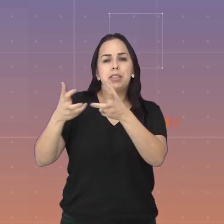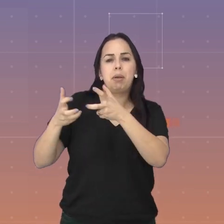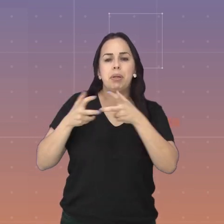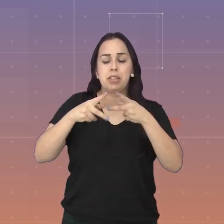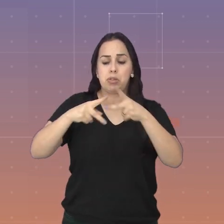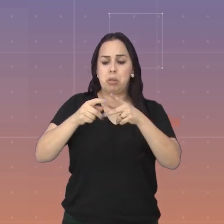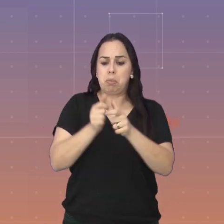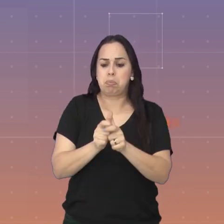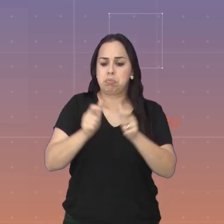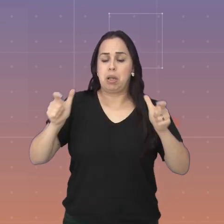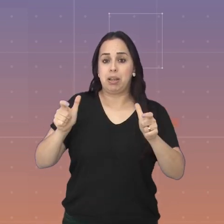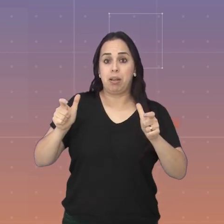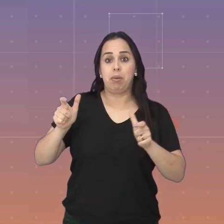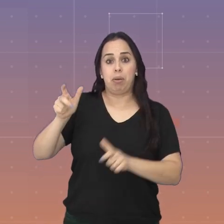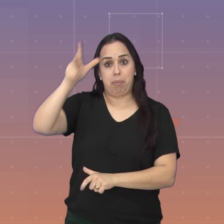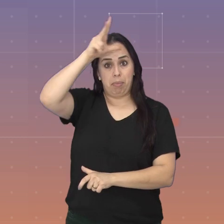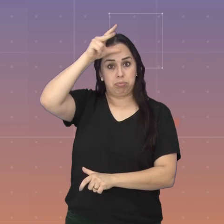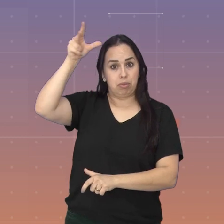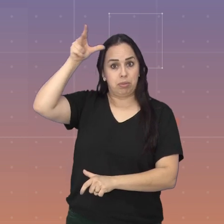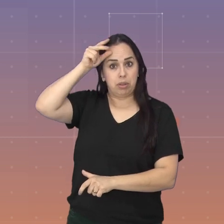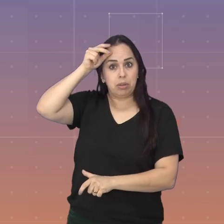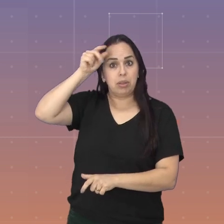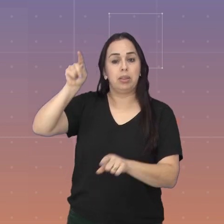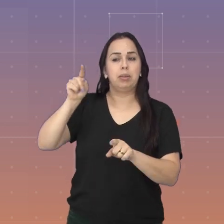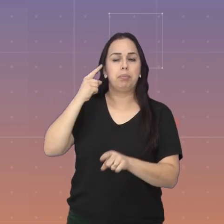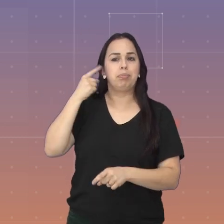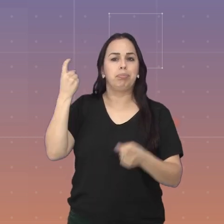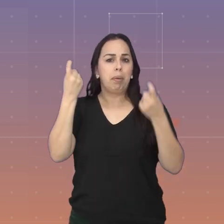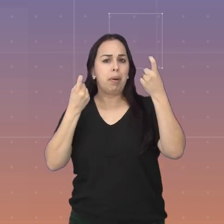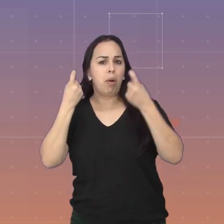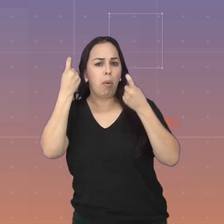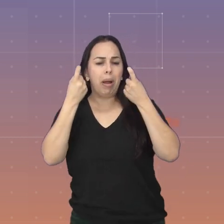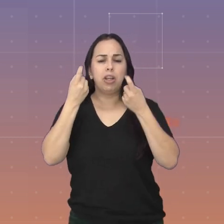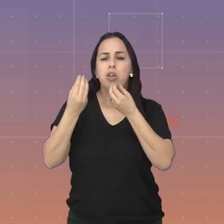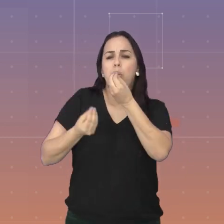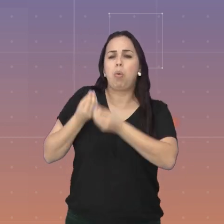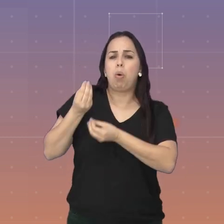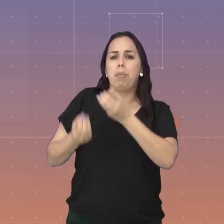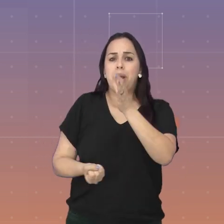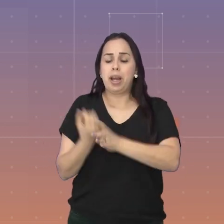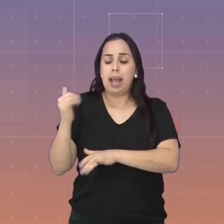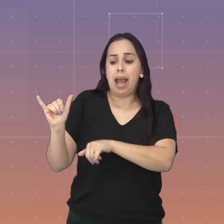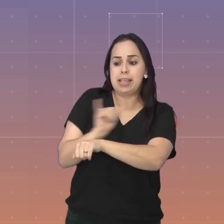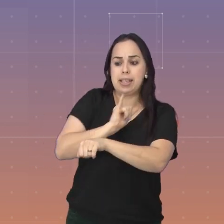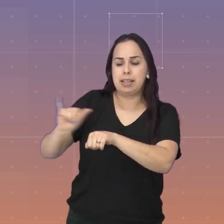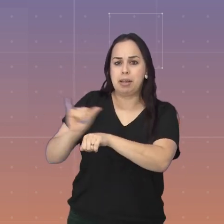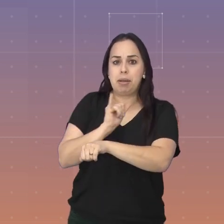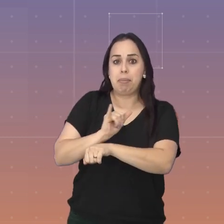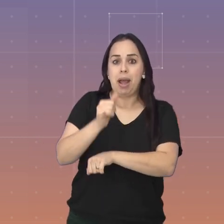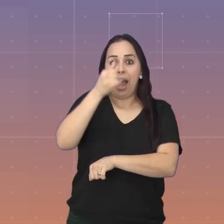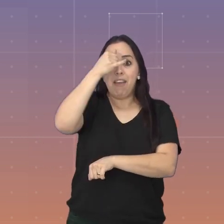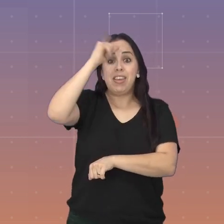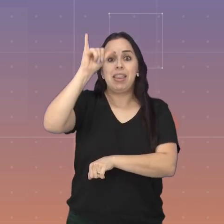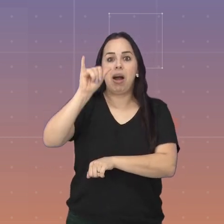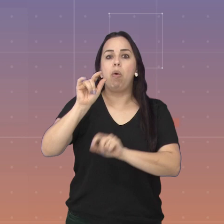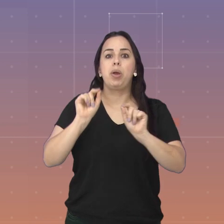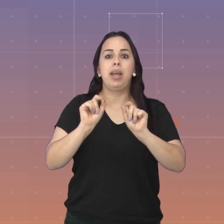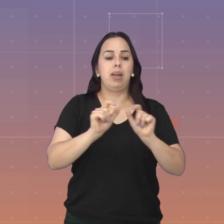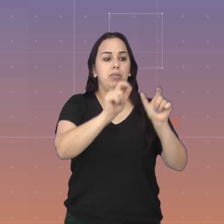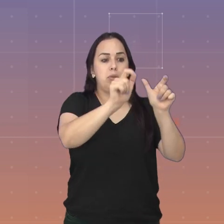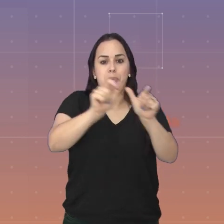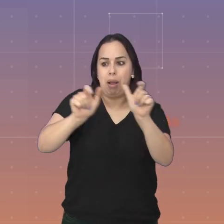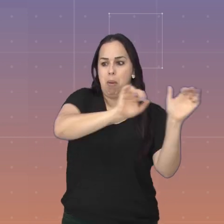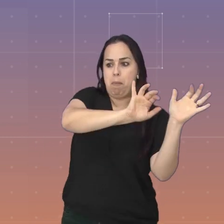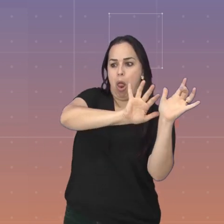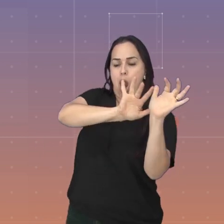crescimento das cidades, uma preocupação do poder público tem sido o desenvolvimento de estratégias para evitar a